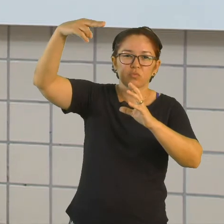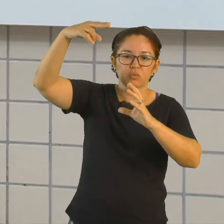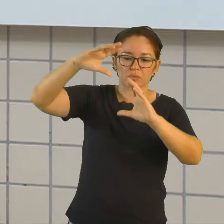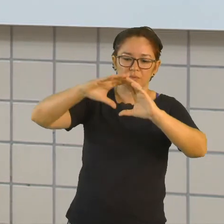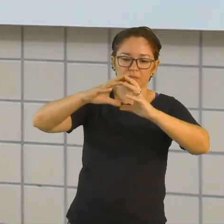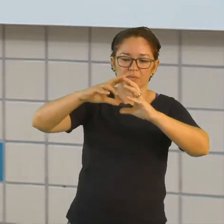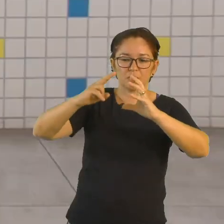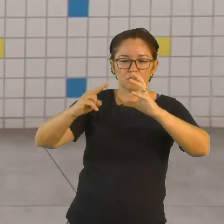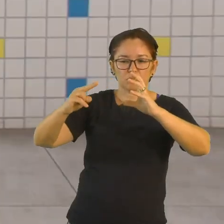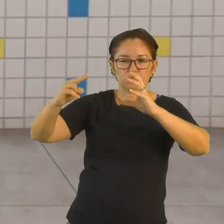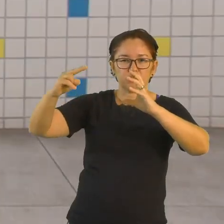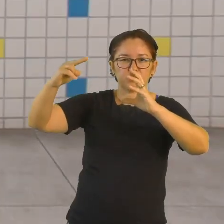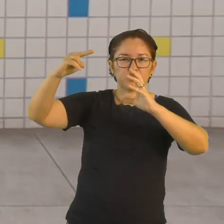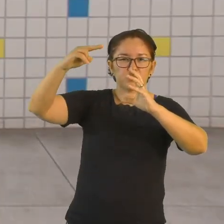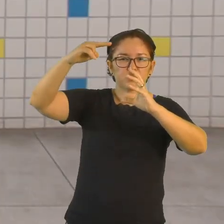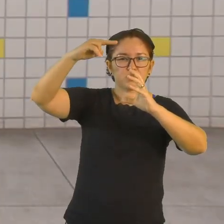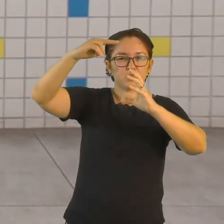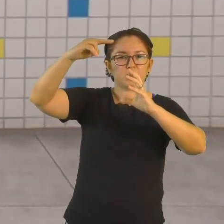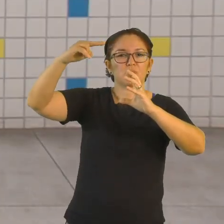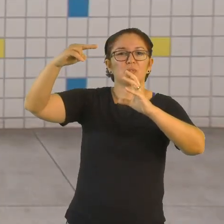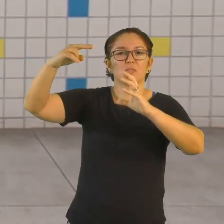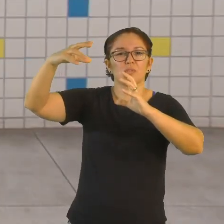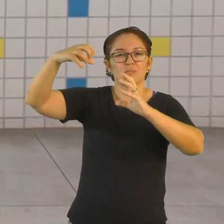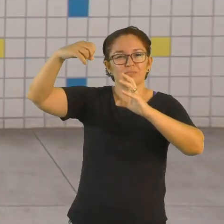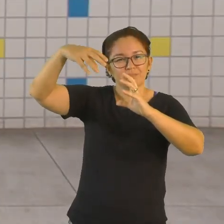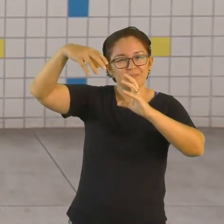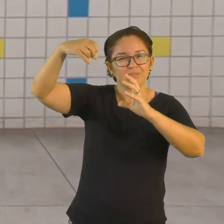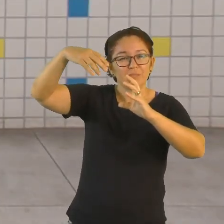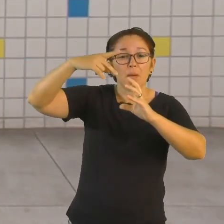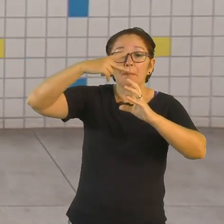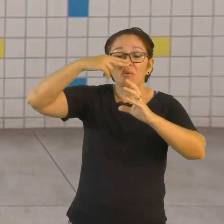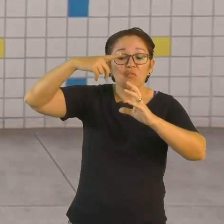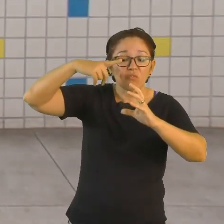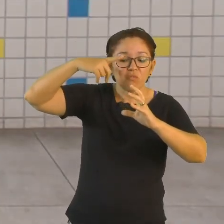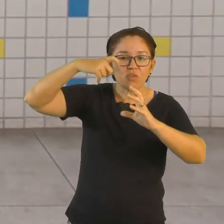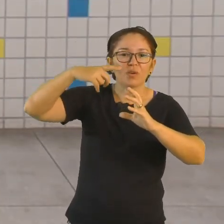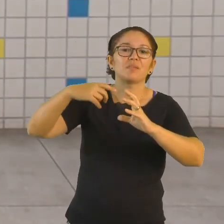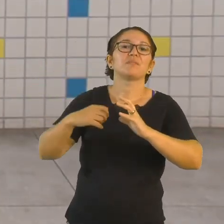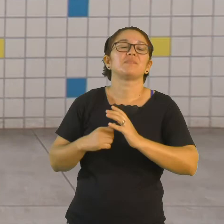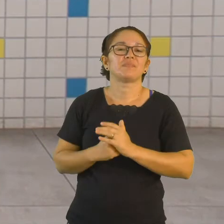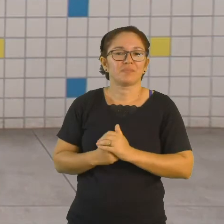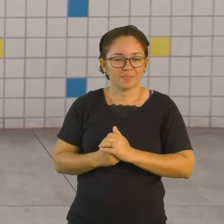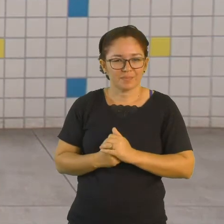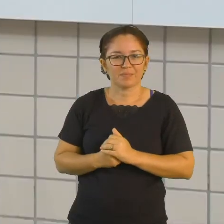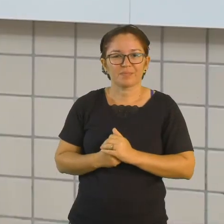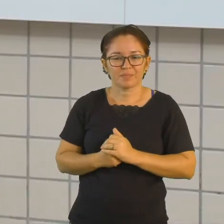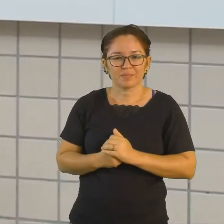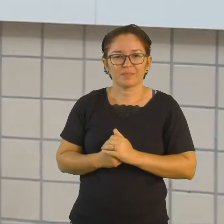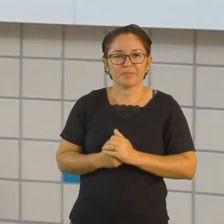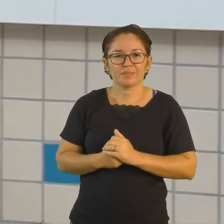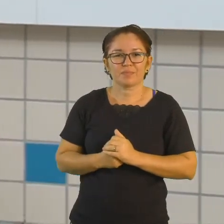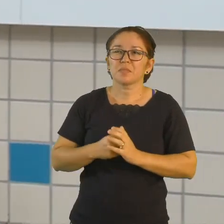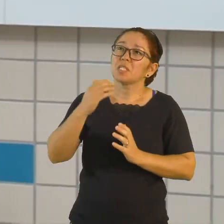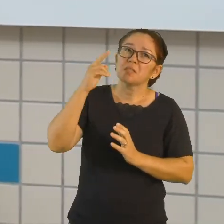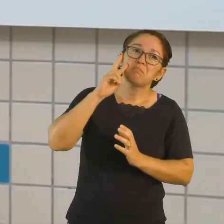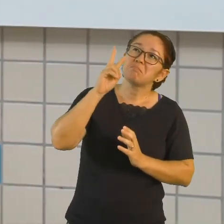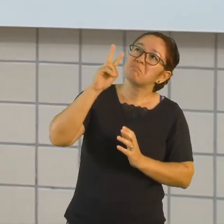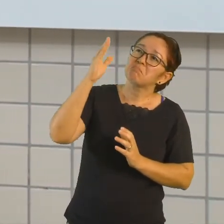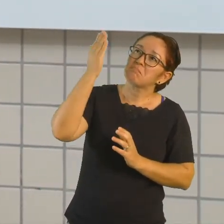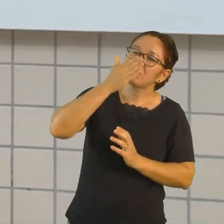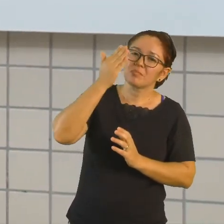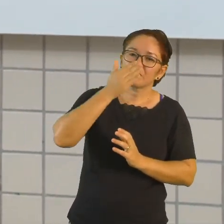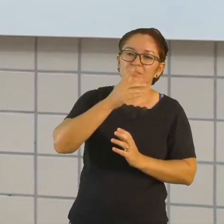exosfera. E nela se localizam os satélites artificiais. Vocês sabem quais são as